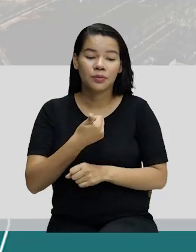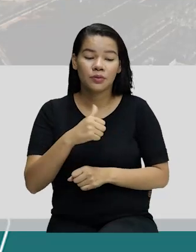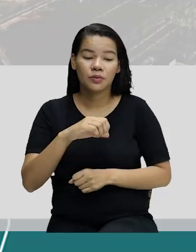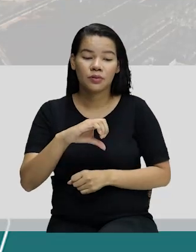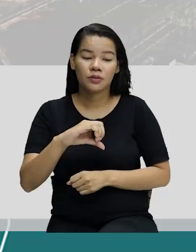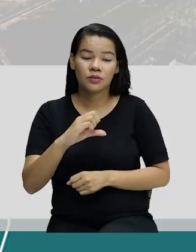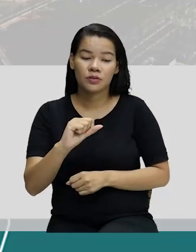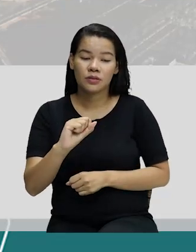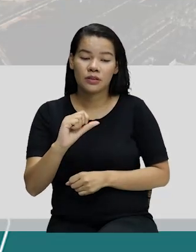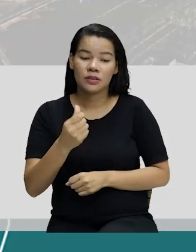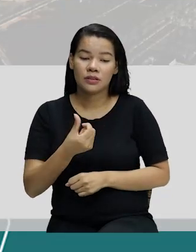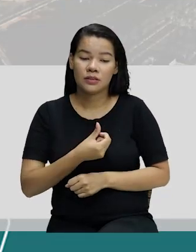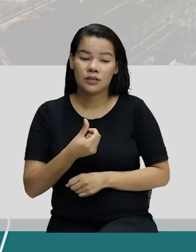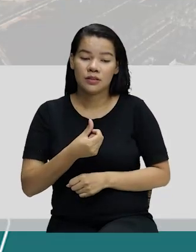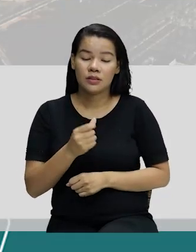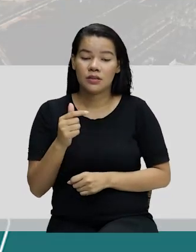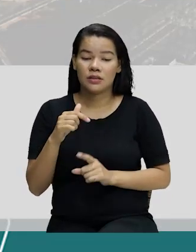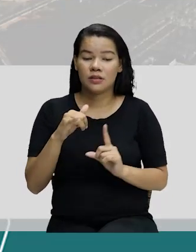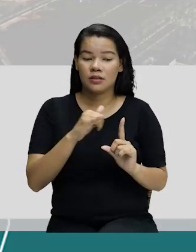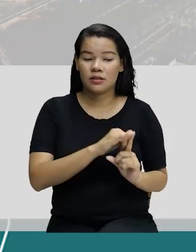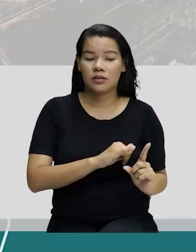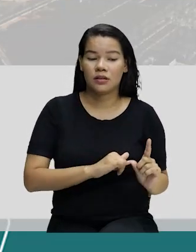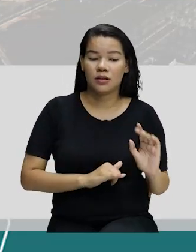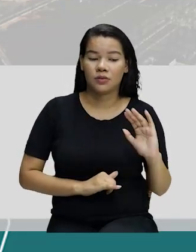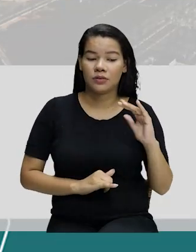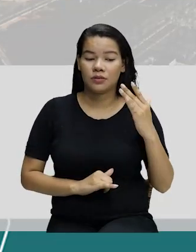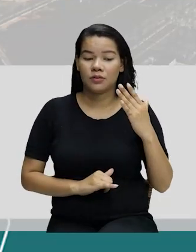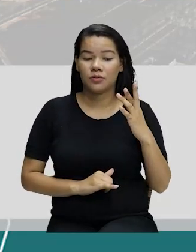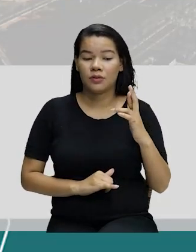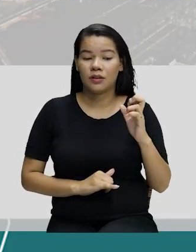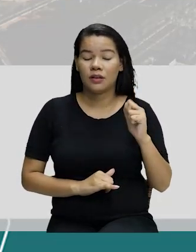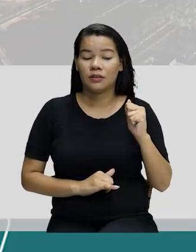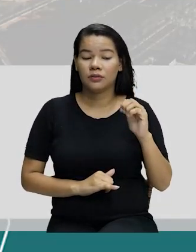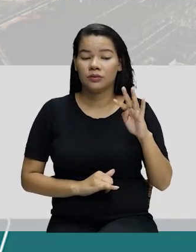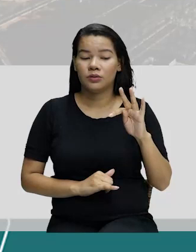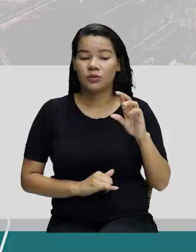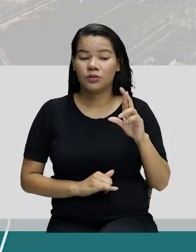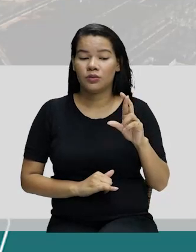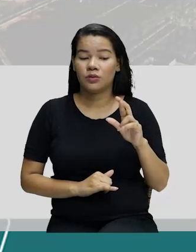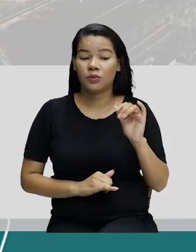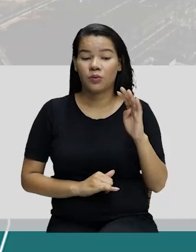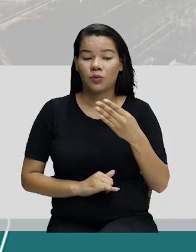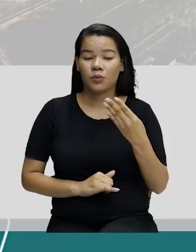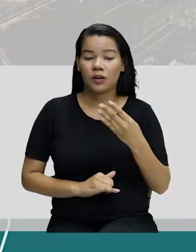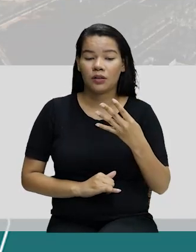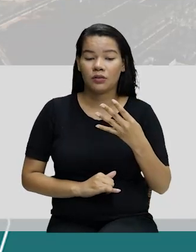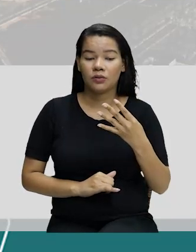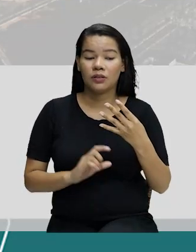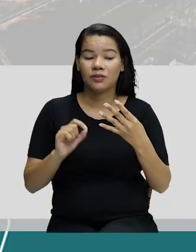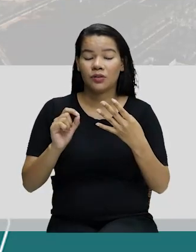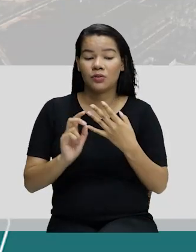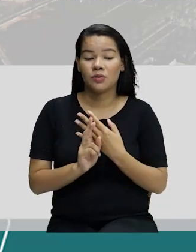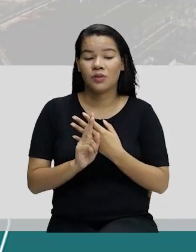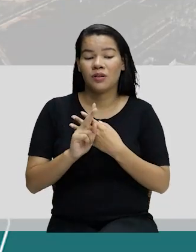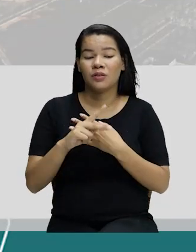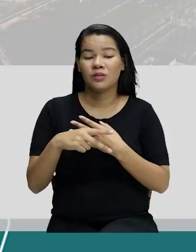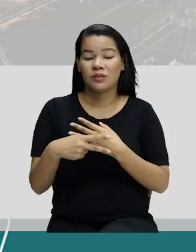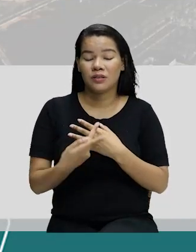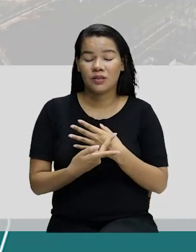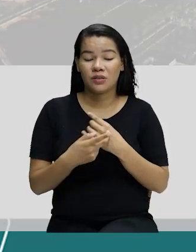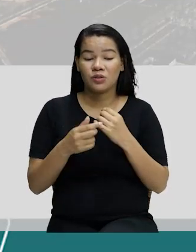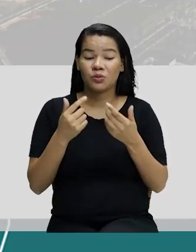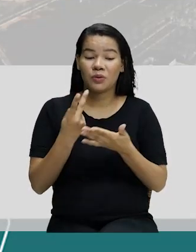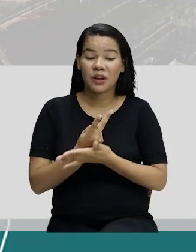Chernobyl e foi resultado, aqui eu destaquei, ele foi resultado de falha humana. Após toda a